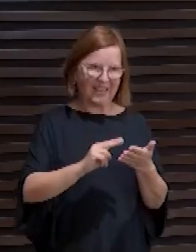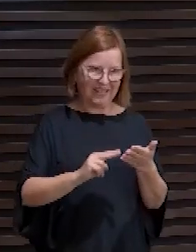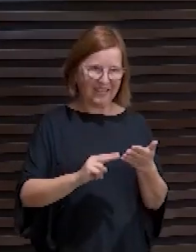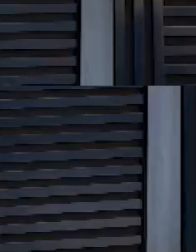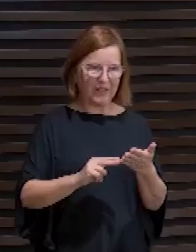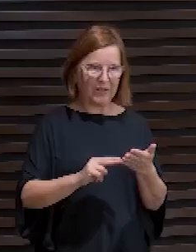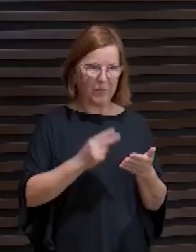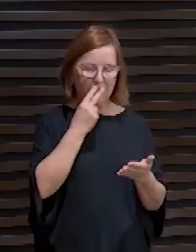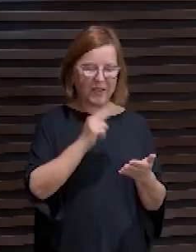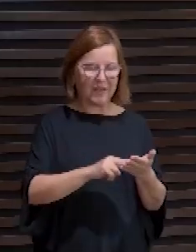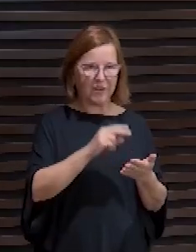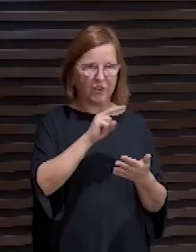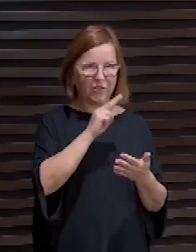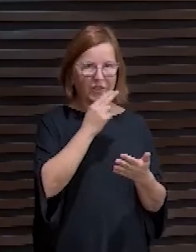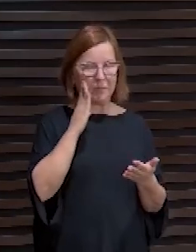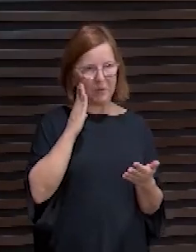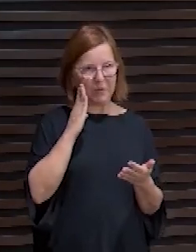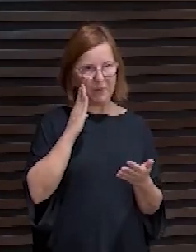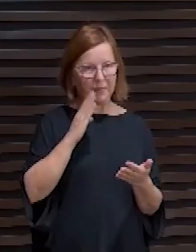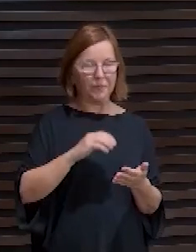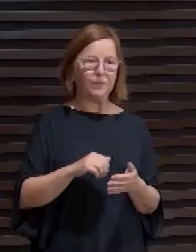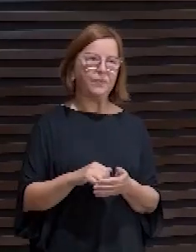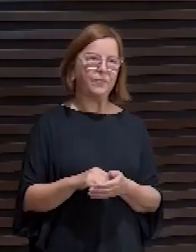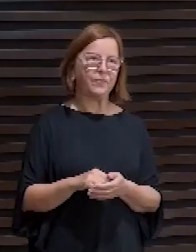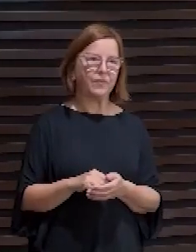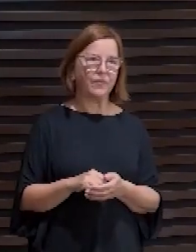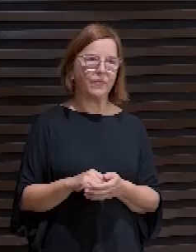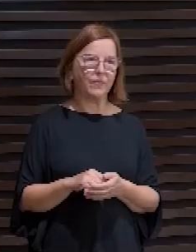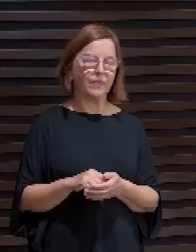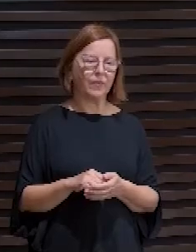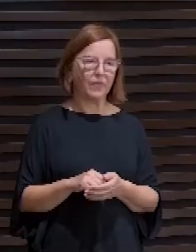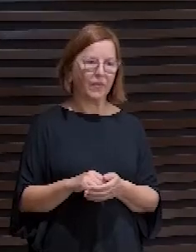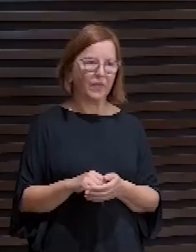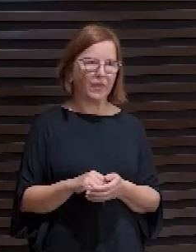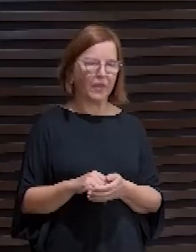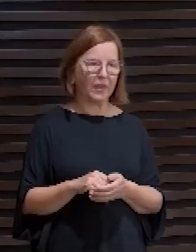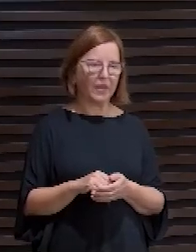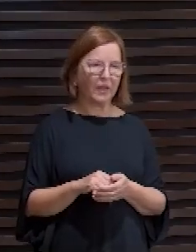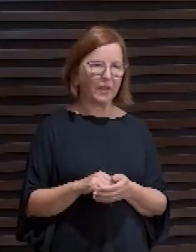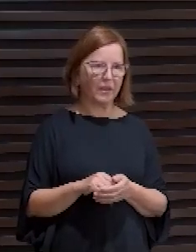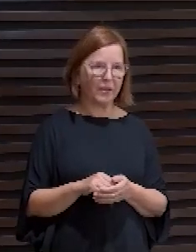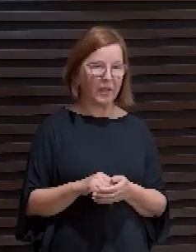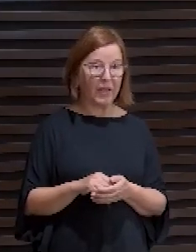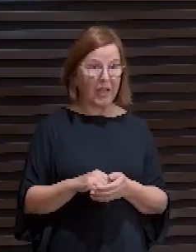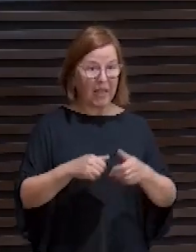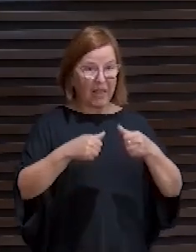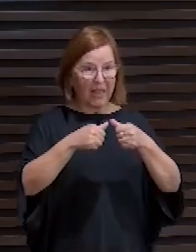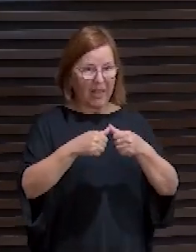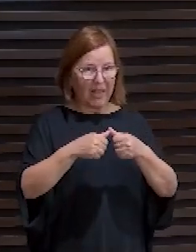simplesmente formidável em sua argumentação, porque ele conhece profundamente o Antigo